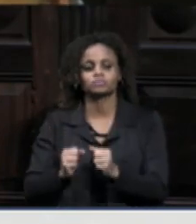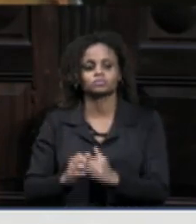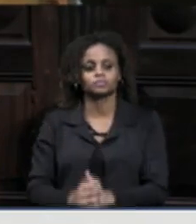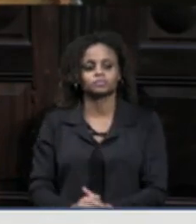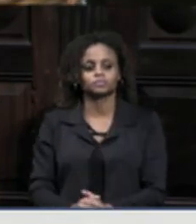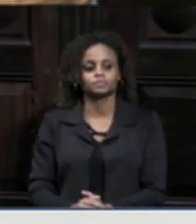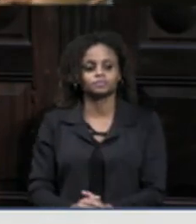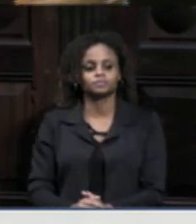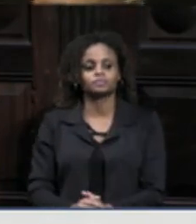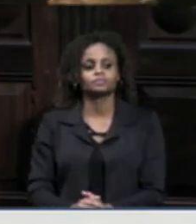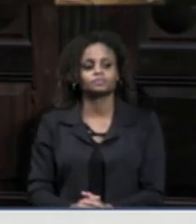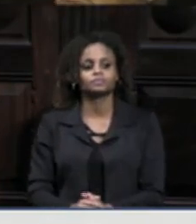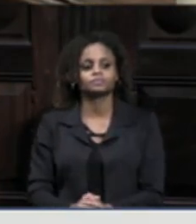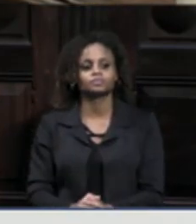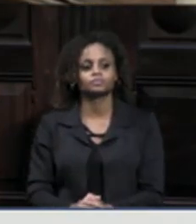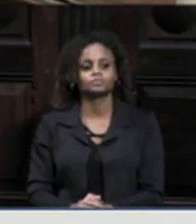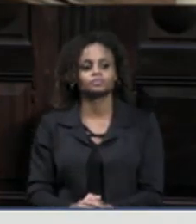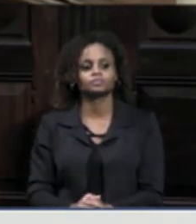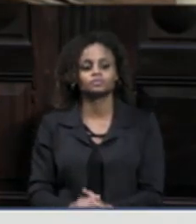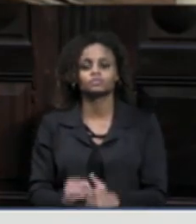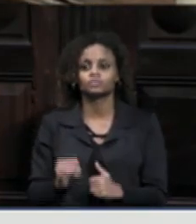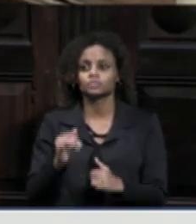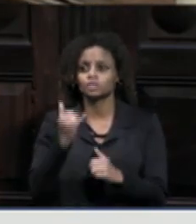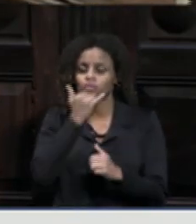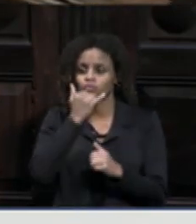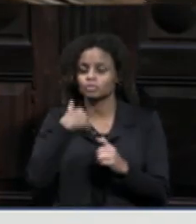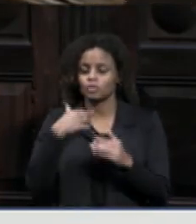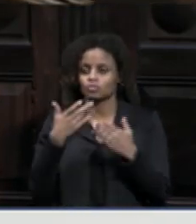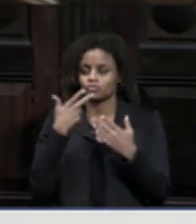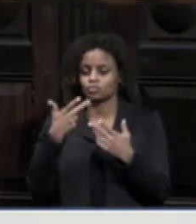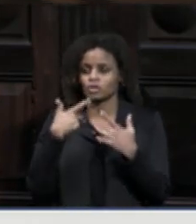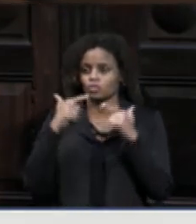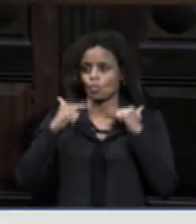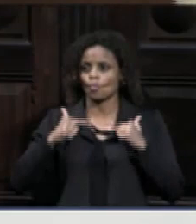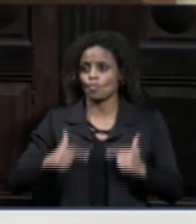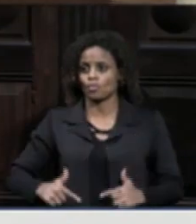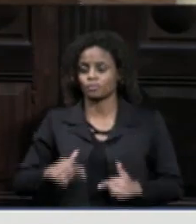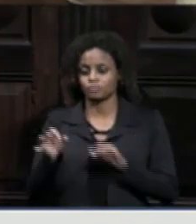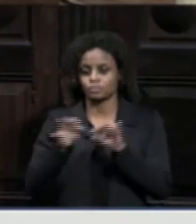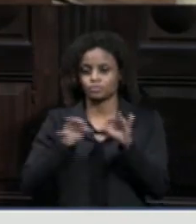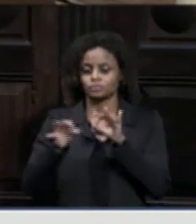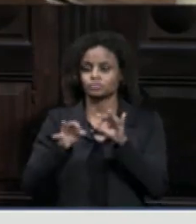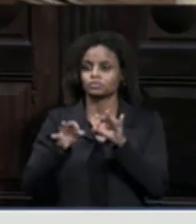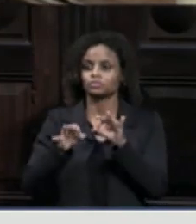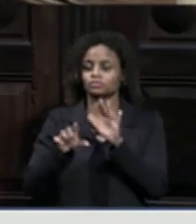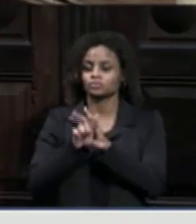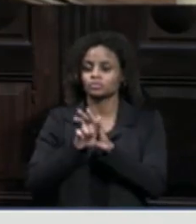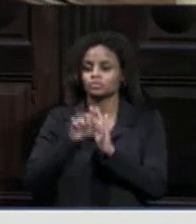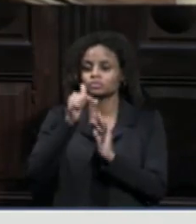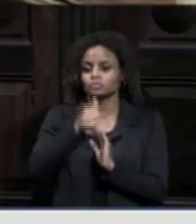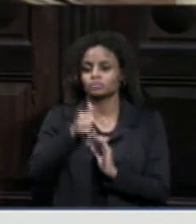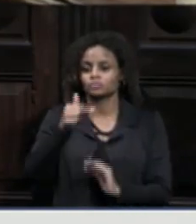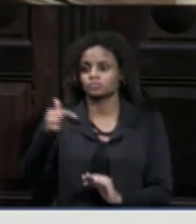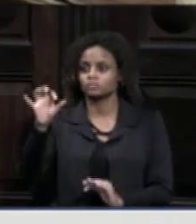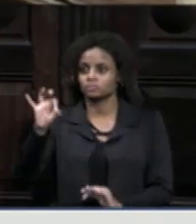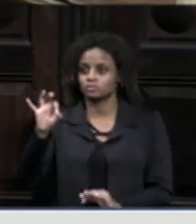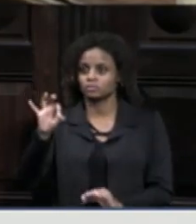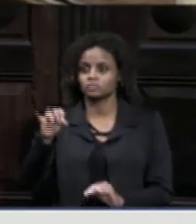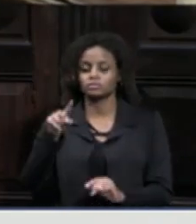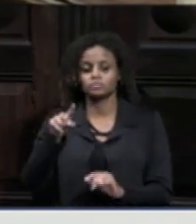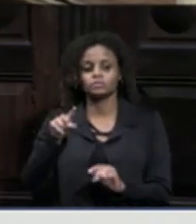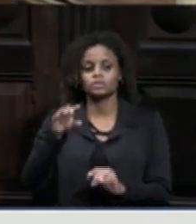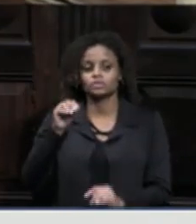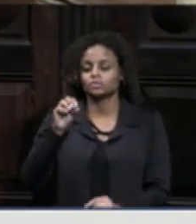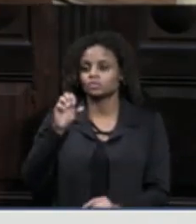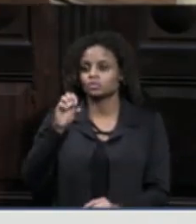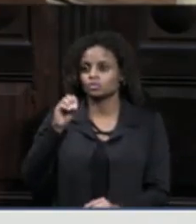presidente, consignar abstenção no projeto de resolução 770 ao senhor Gustavo de Oliveira Barbosa, foi secretário de Fazenda e Planejamento